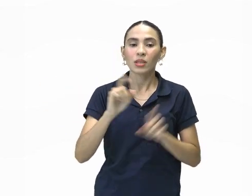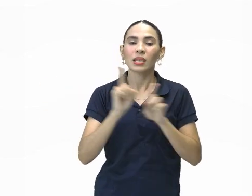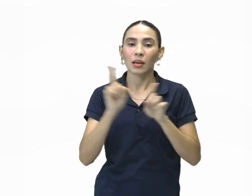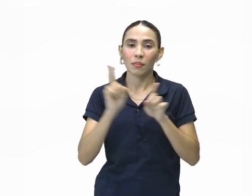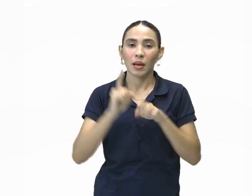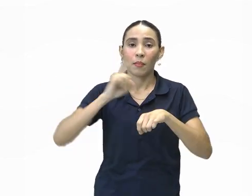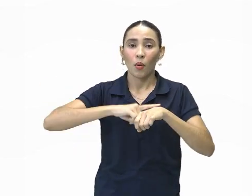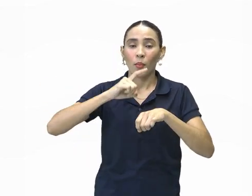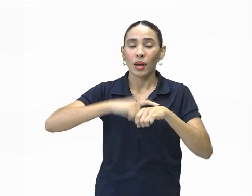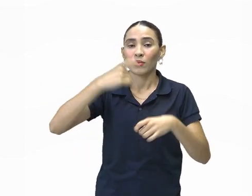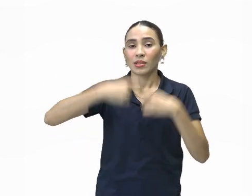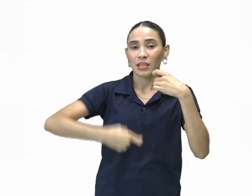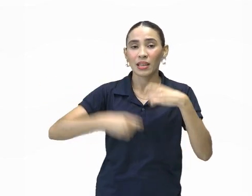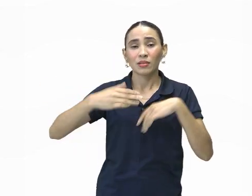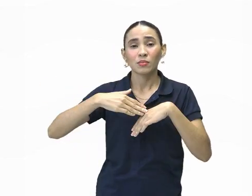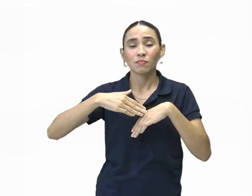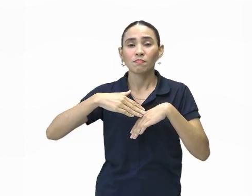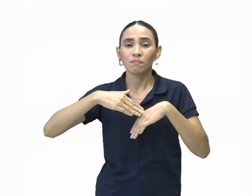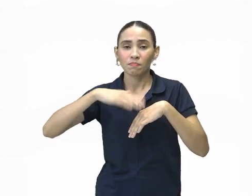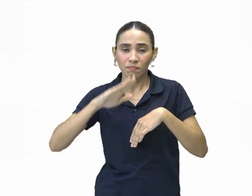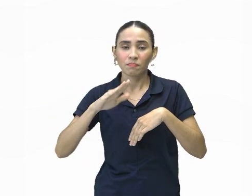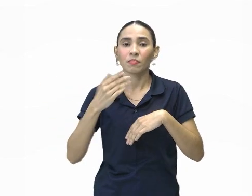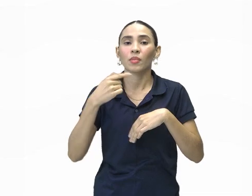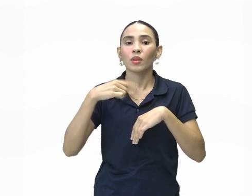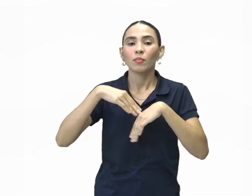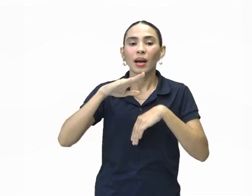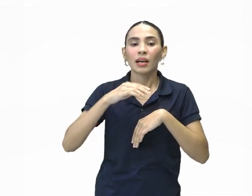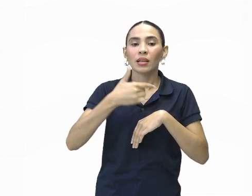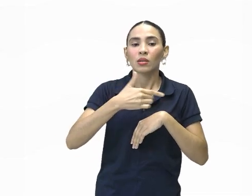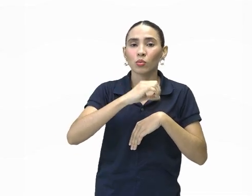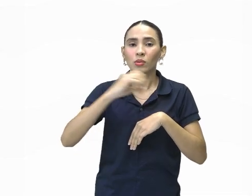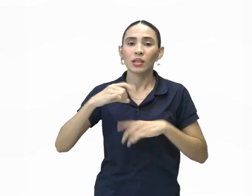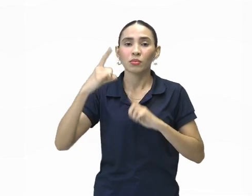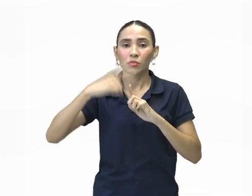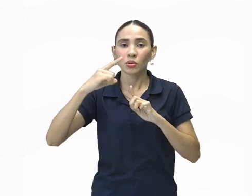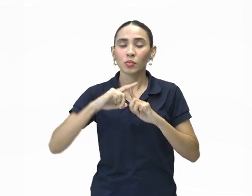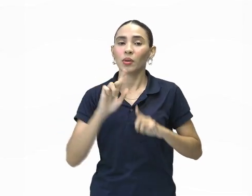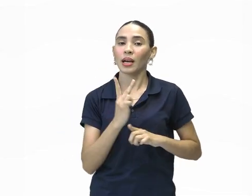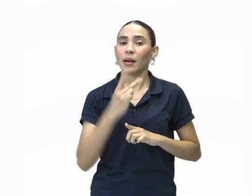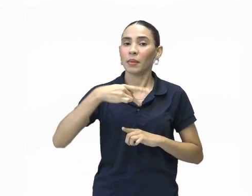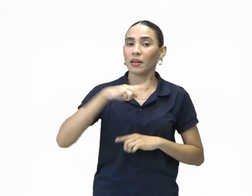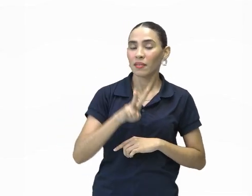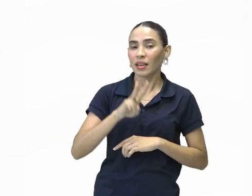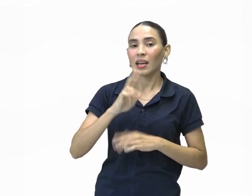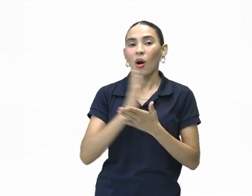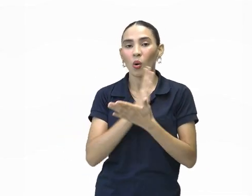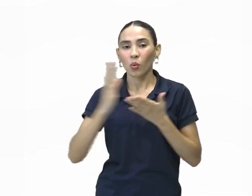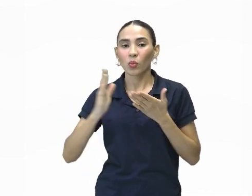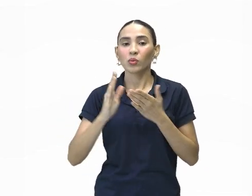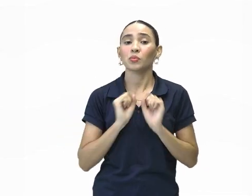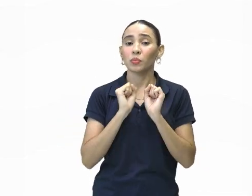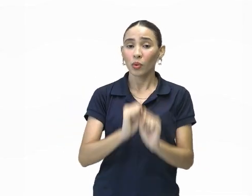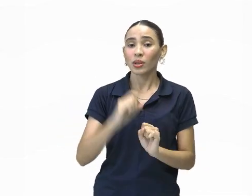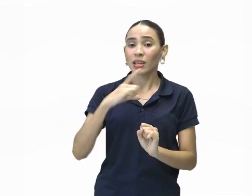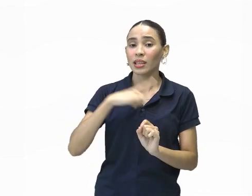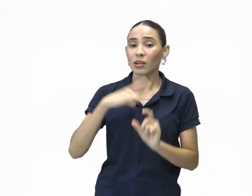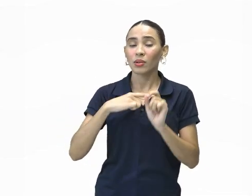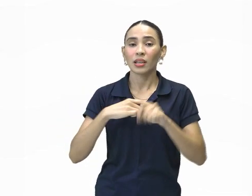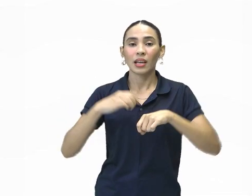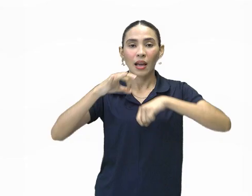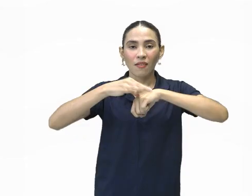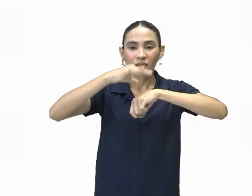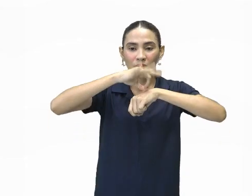transmissível, mais comum no mundo. São mais de 200 tipos de HPV, alguns dos quais podem causar